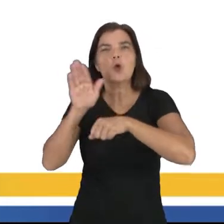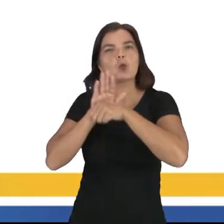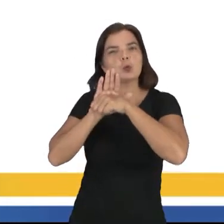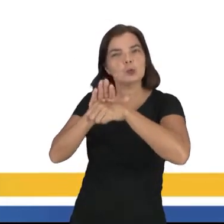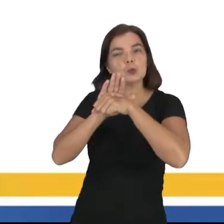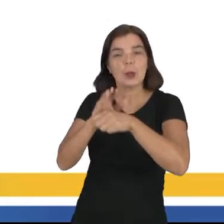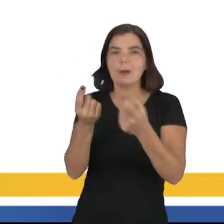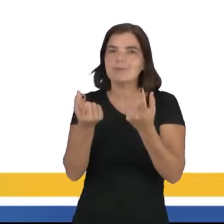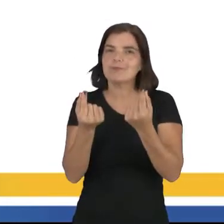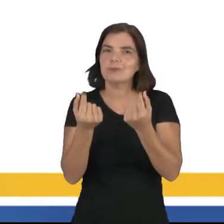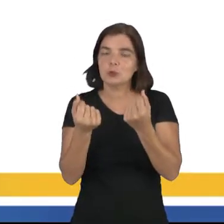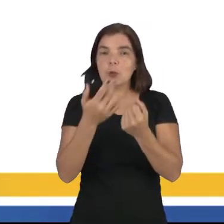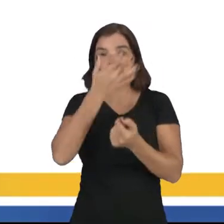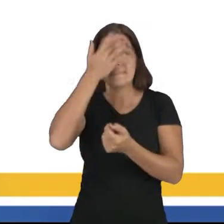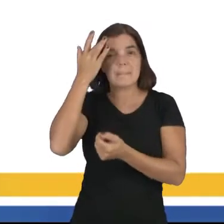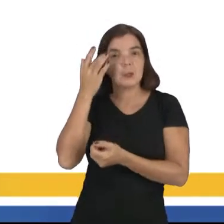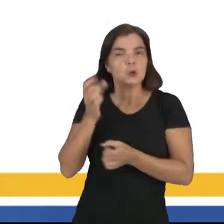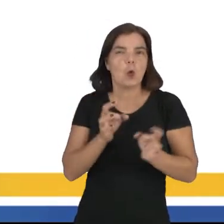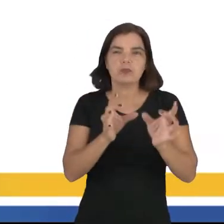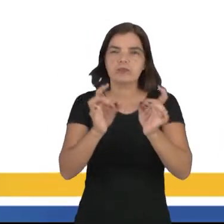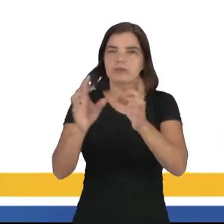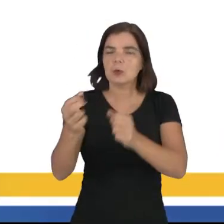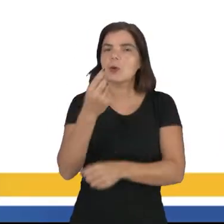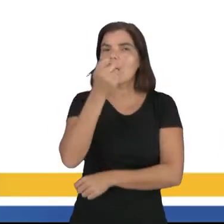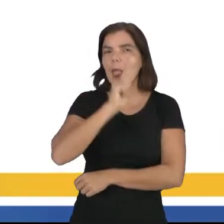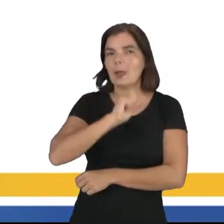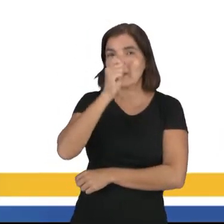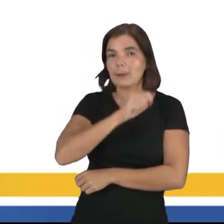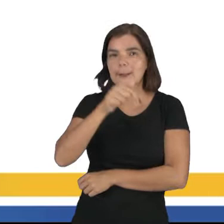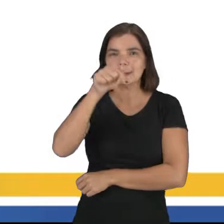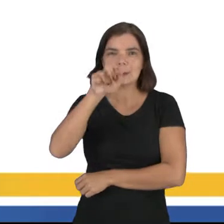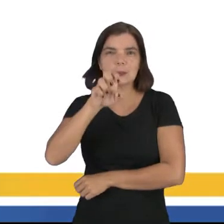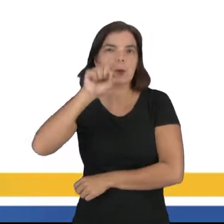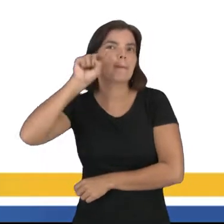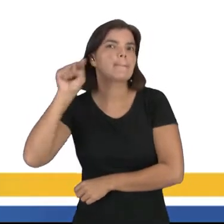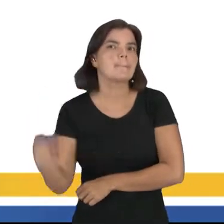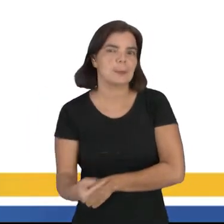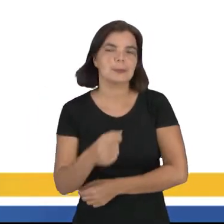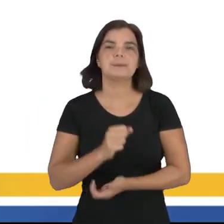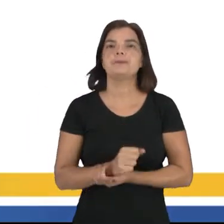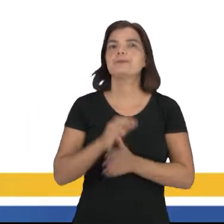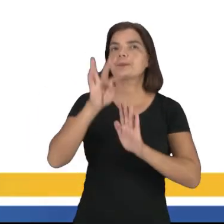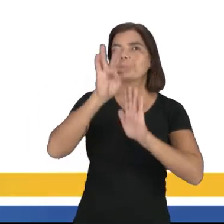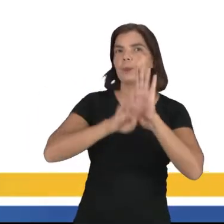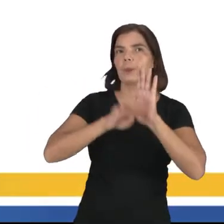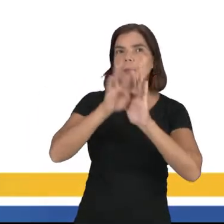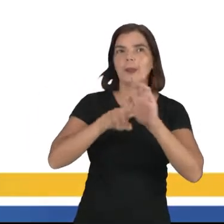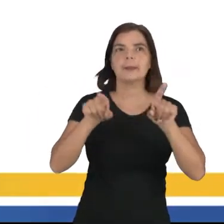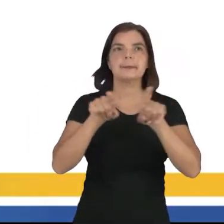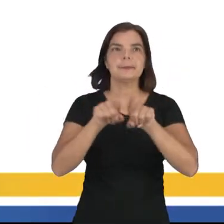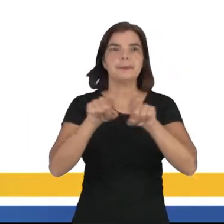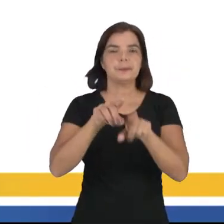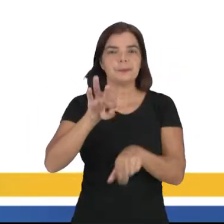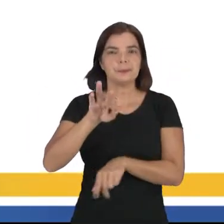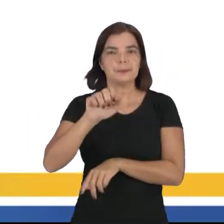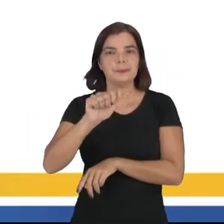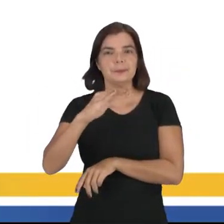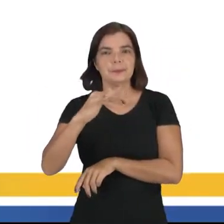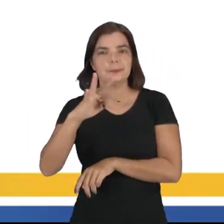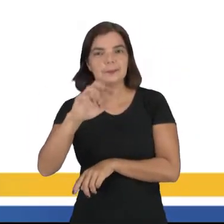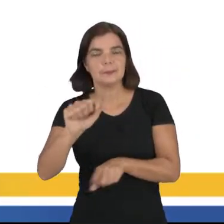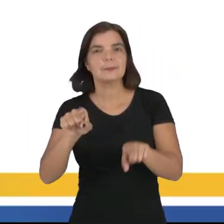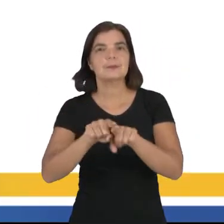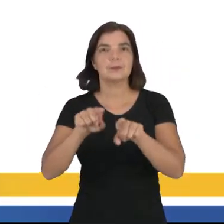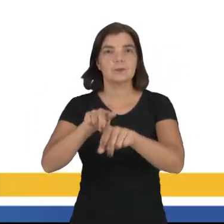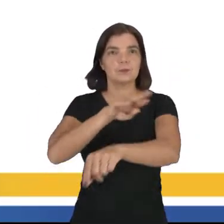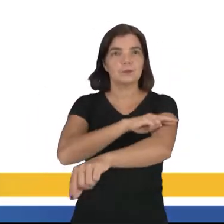ajudar vendedor de picolé e ultrapassa 75 mil. Texto de Tácita Muniz, do G1 Acre,